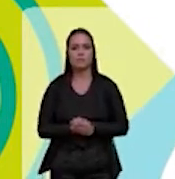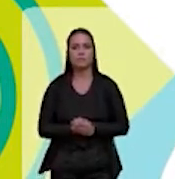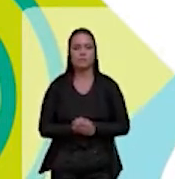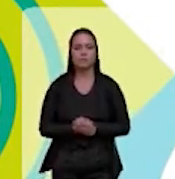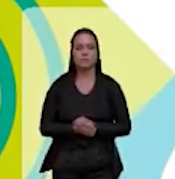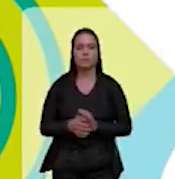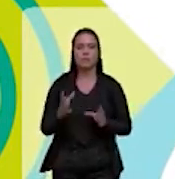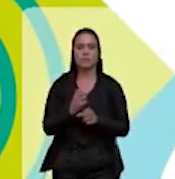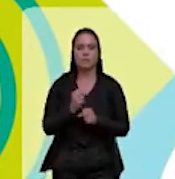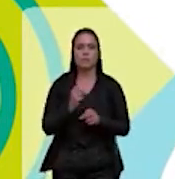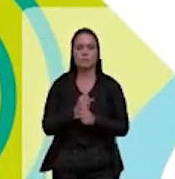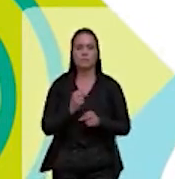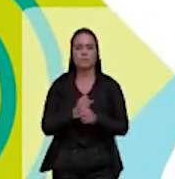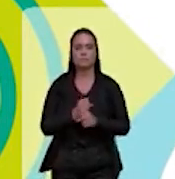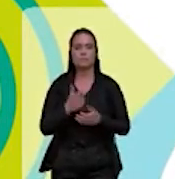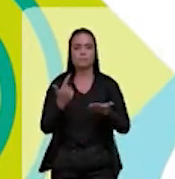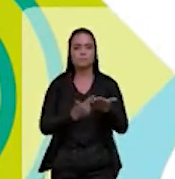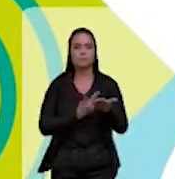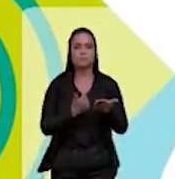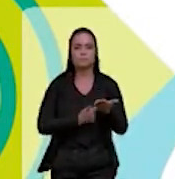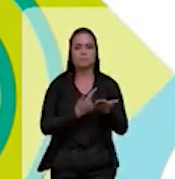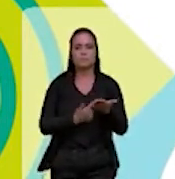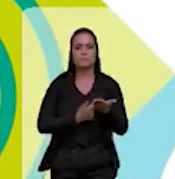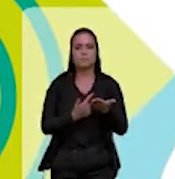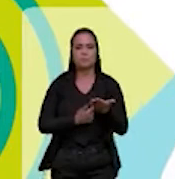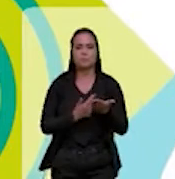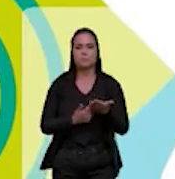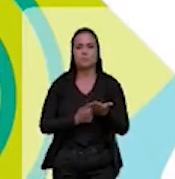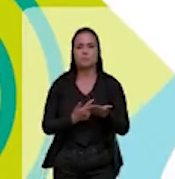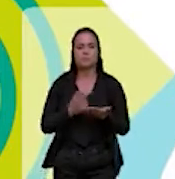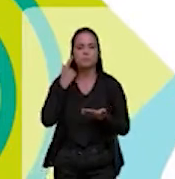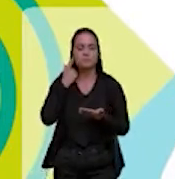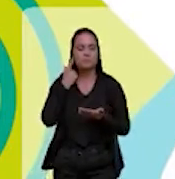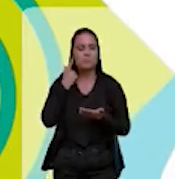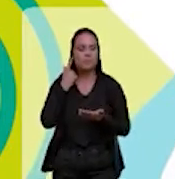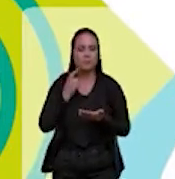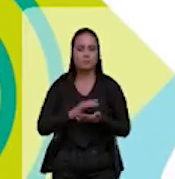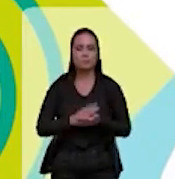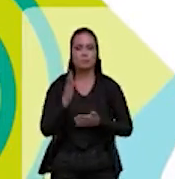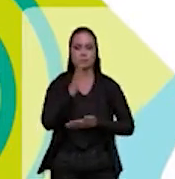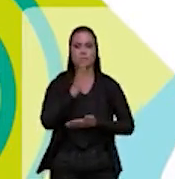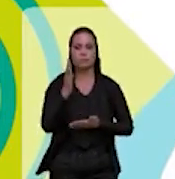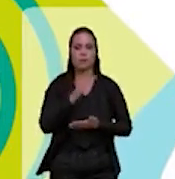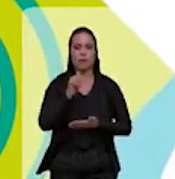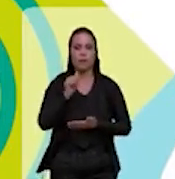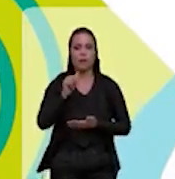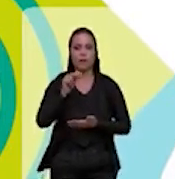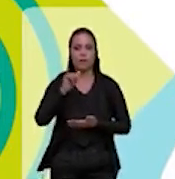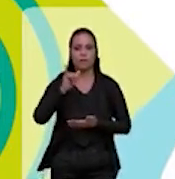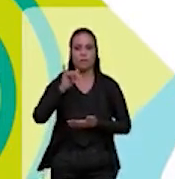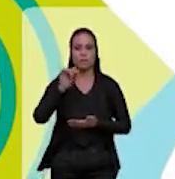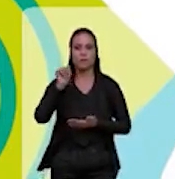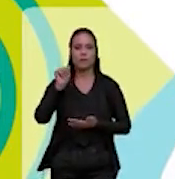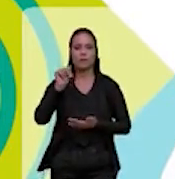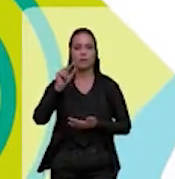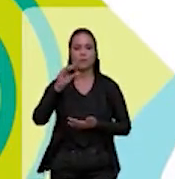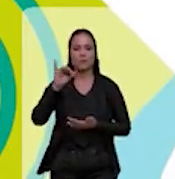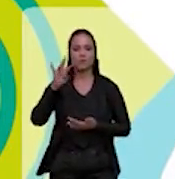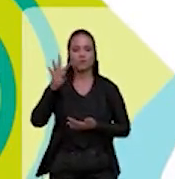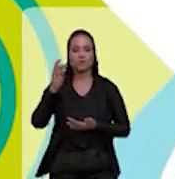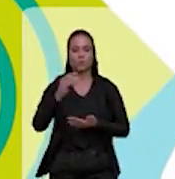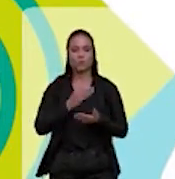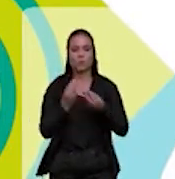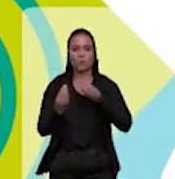resultaria da contribuição dos livros para a afirmação no caso da biblioteca yakut da América Latina